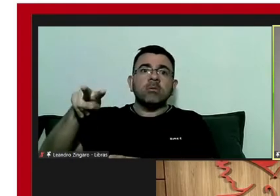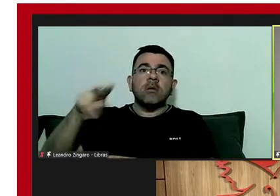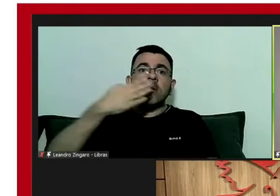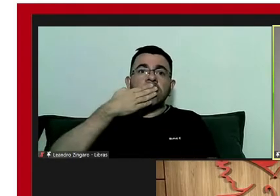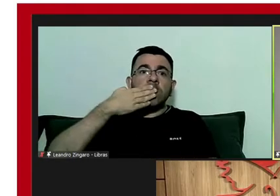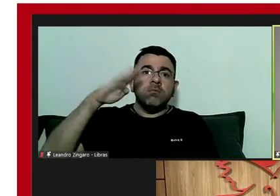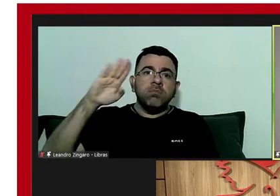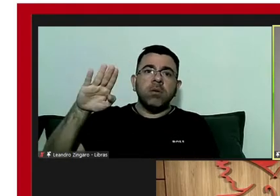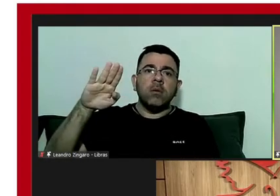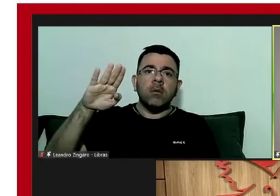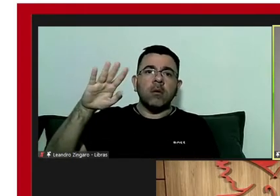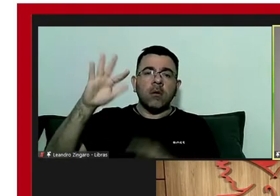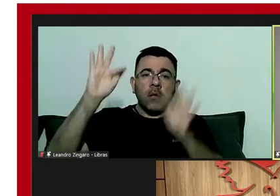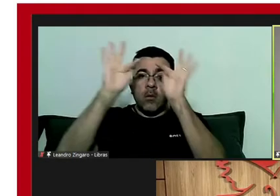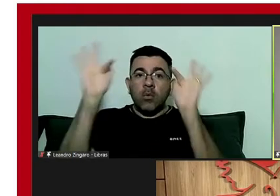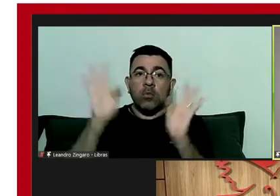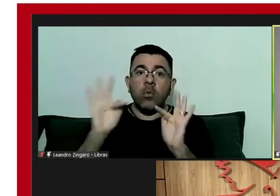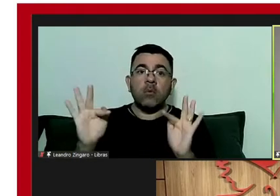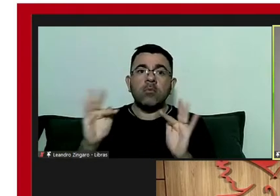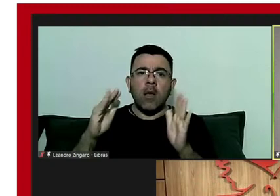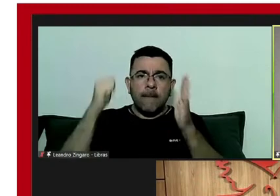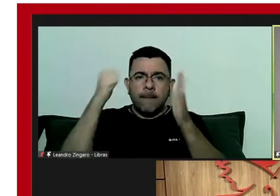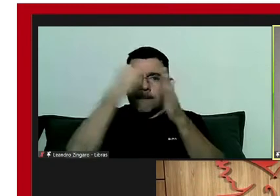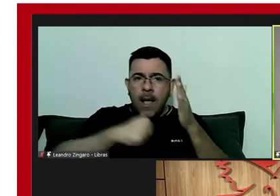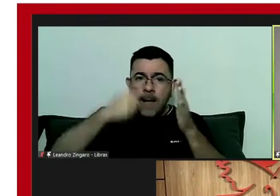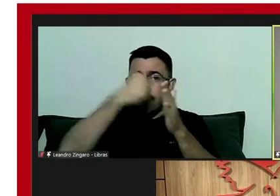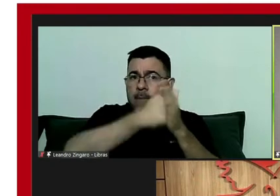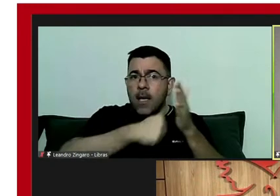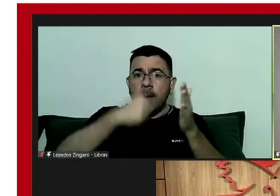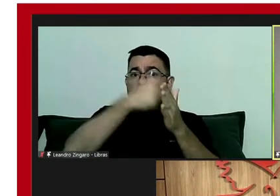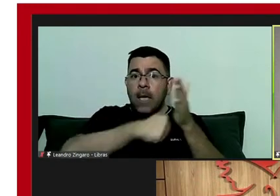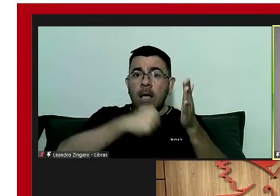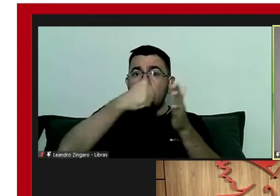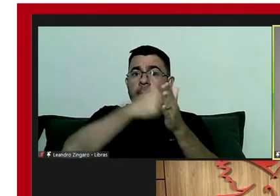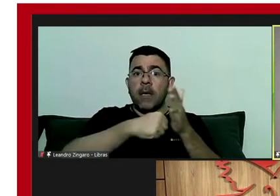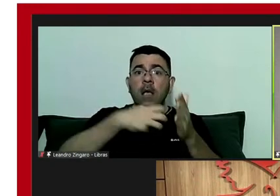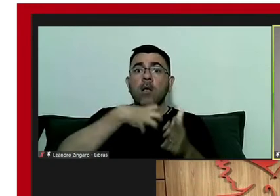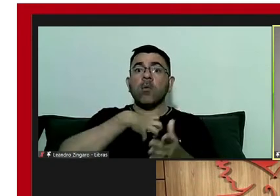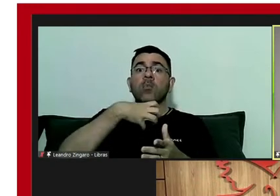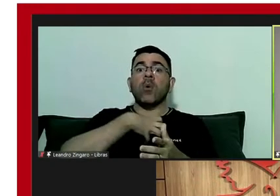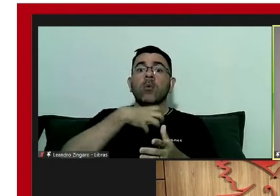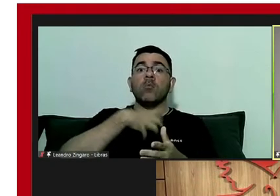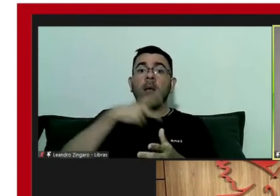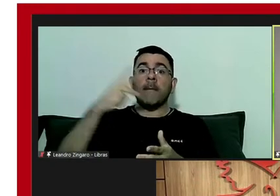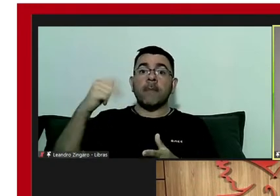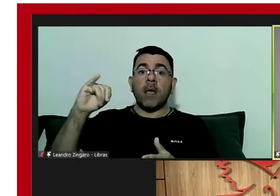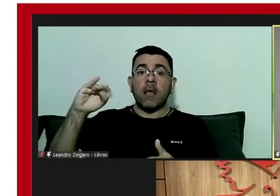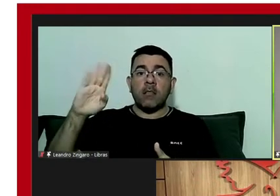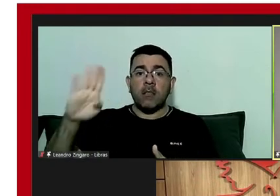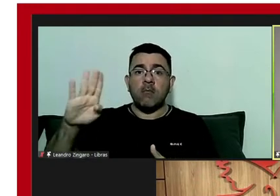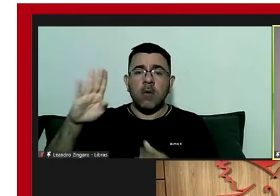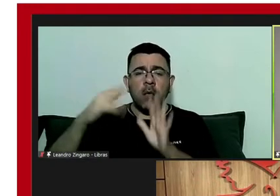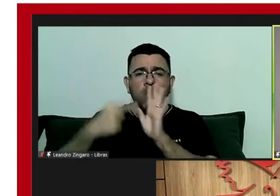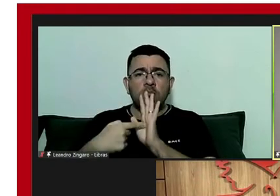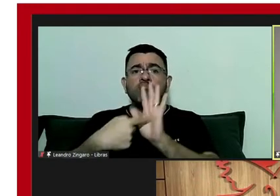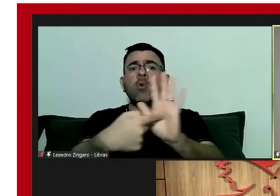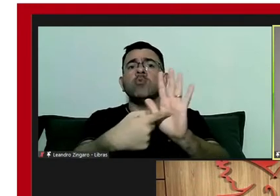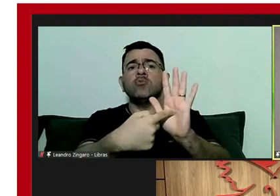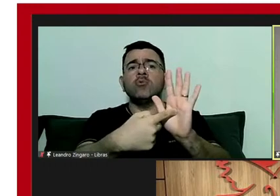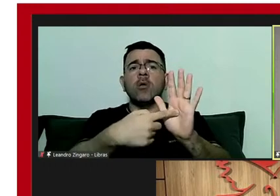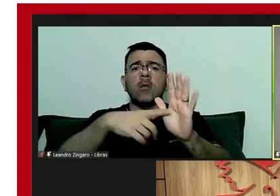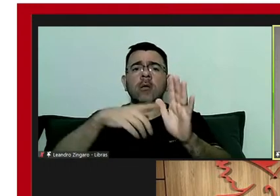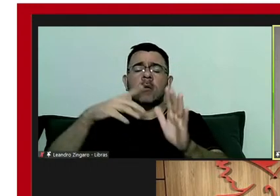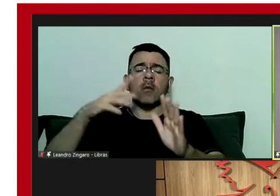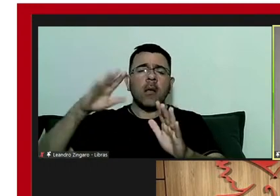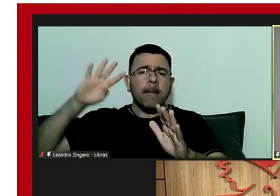cidades eh lutando para para levar esse sentimento aí do partido e que o partido nos ensina para impactar milhares